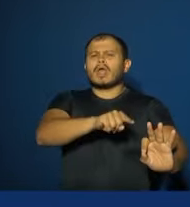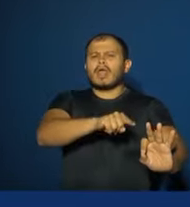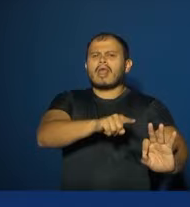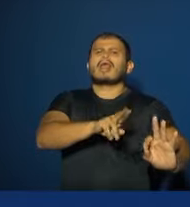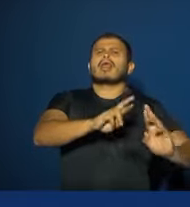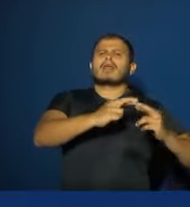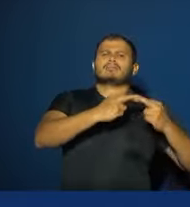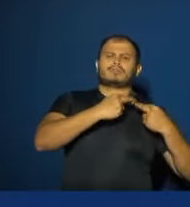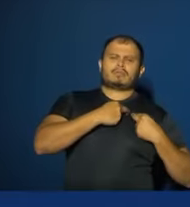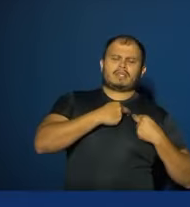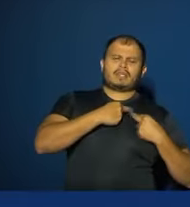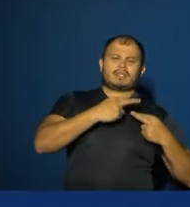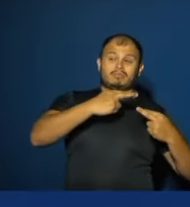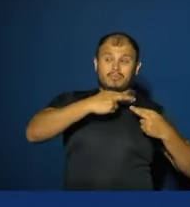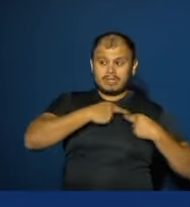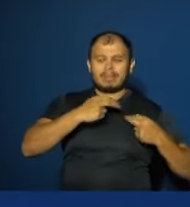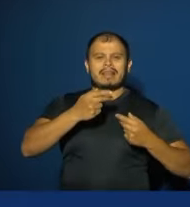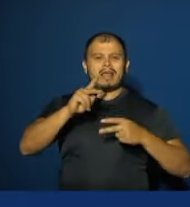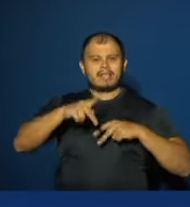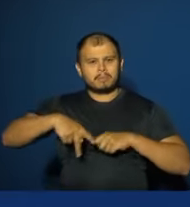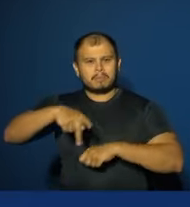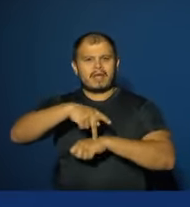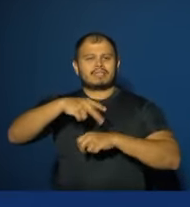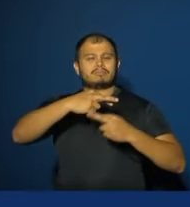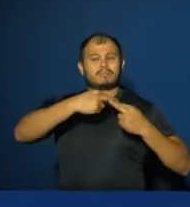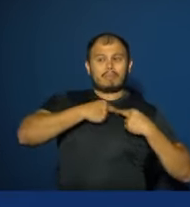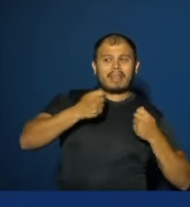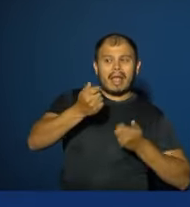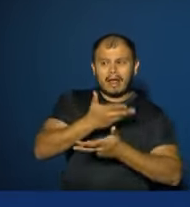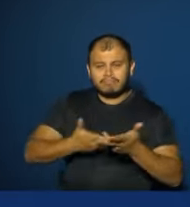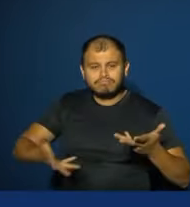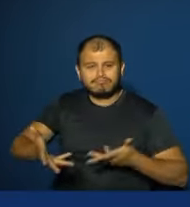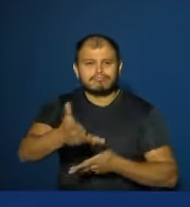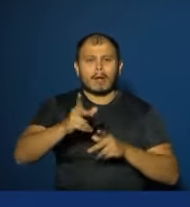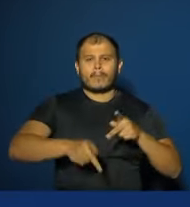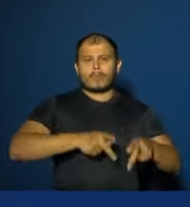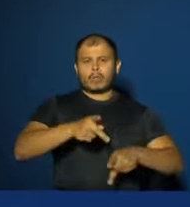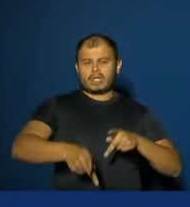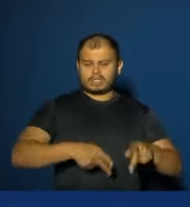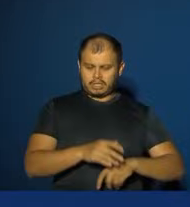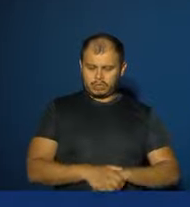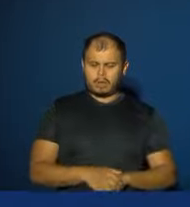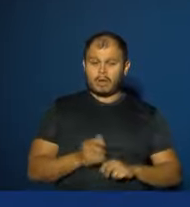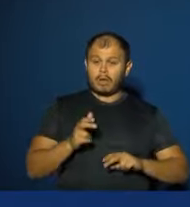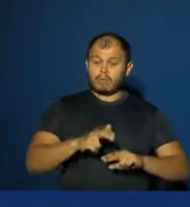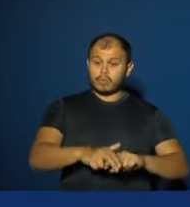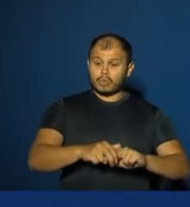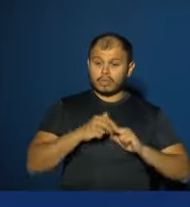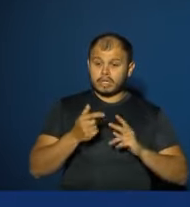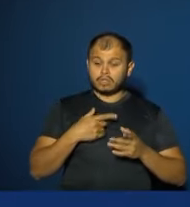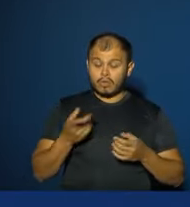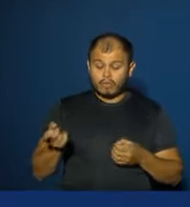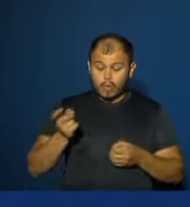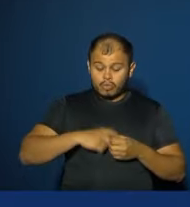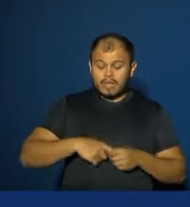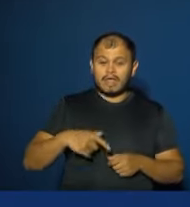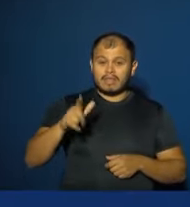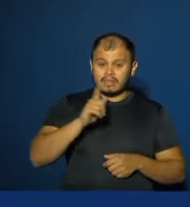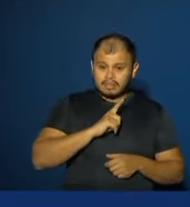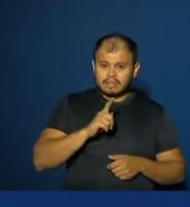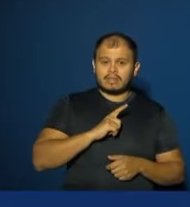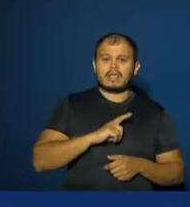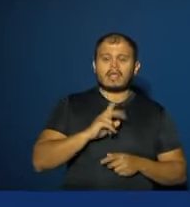o país e com a nação. Então, portanto, recolocar a gestão pública